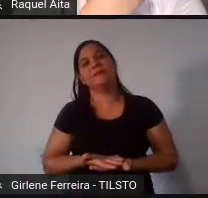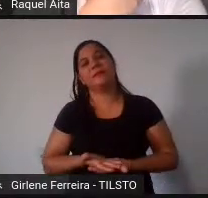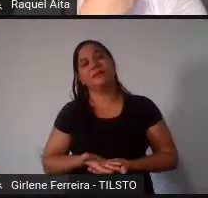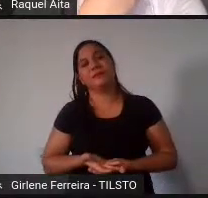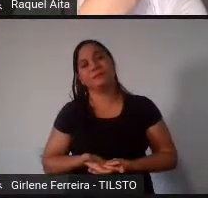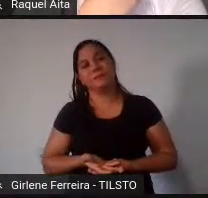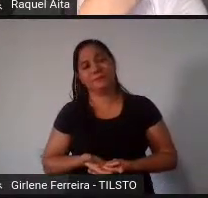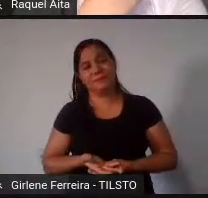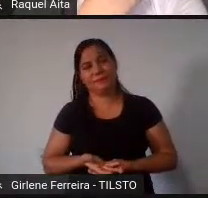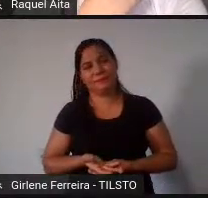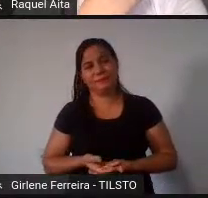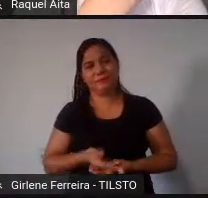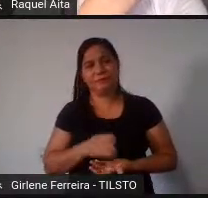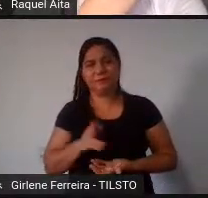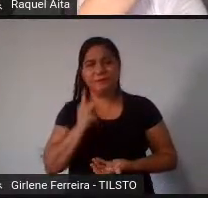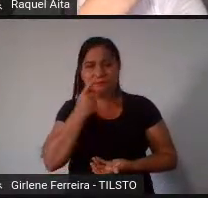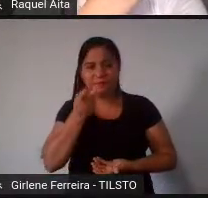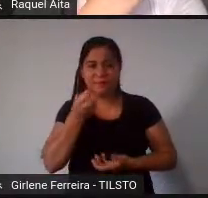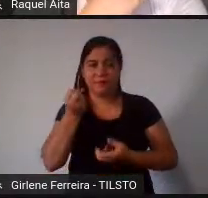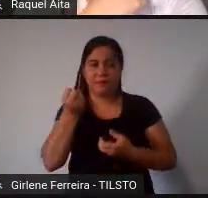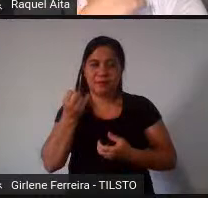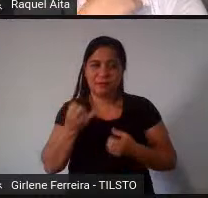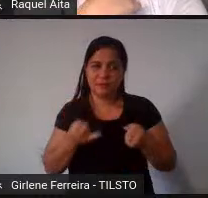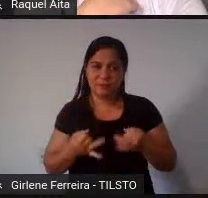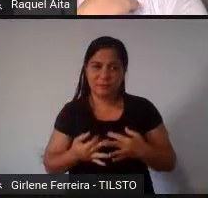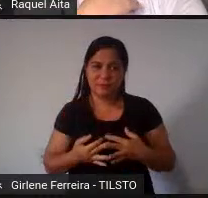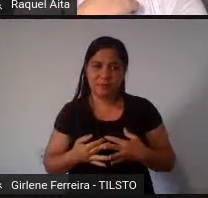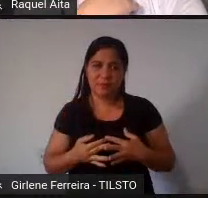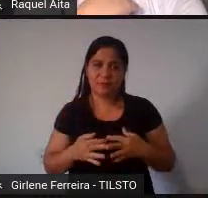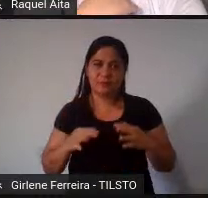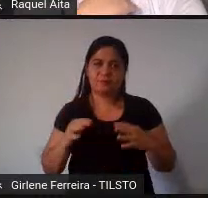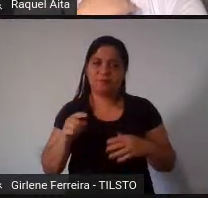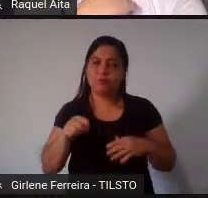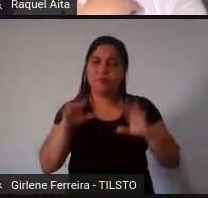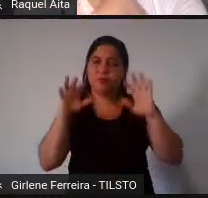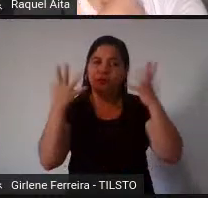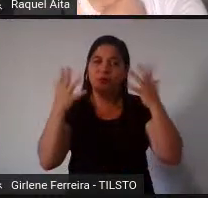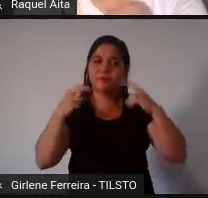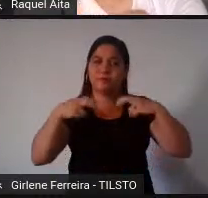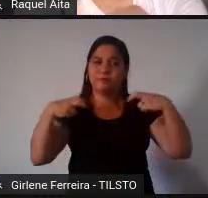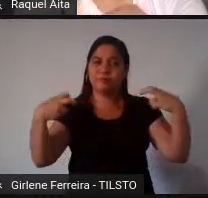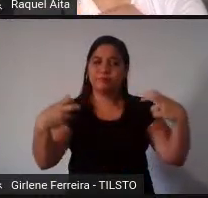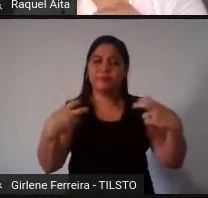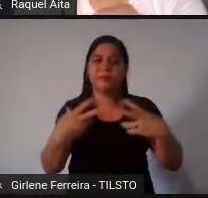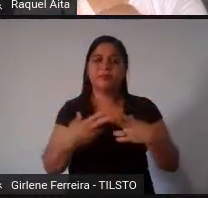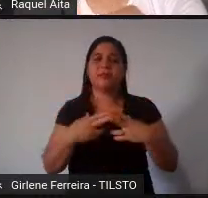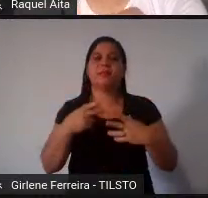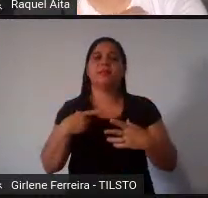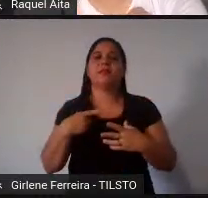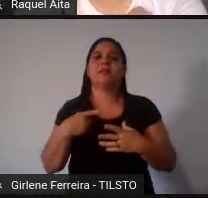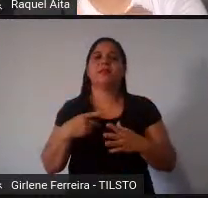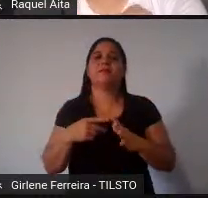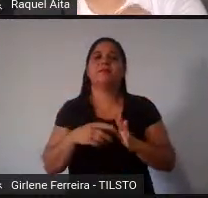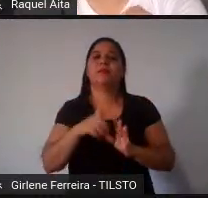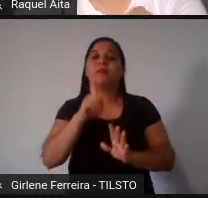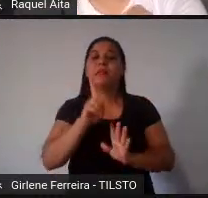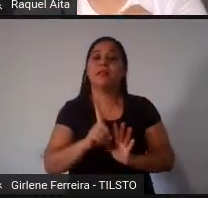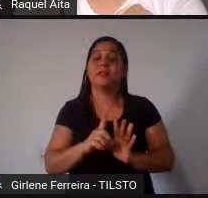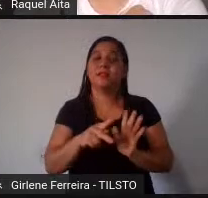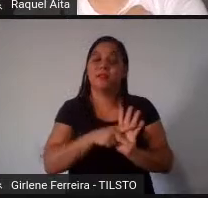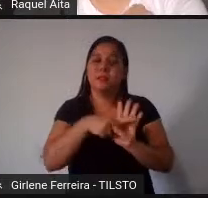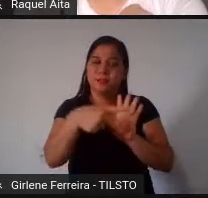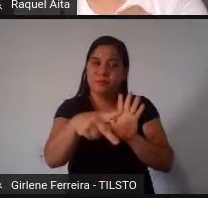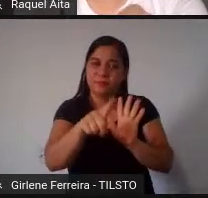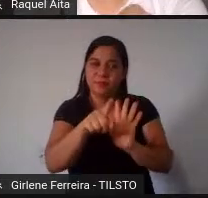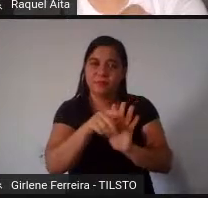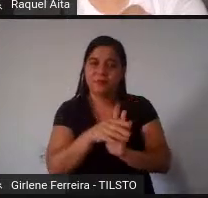E é o que eu falei já também durante o evento, né, que é a mesa redonda, que também te dá direito até se